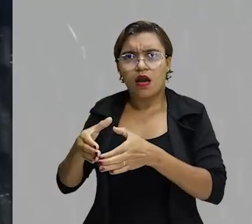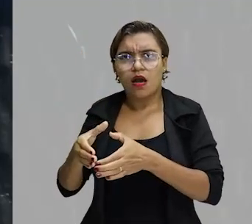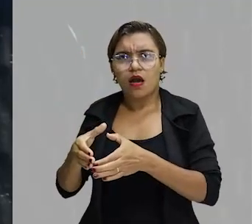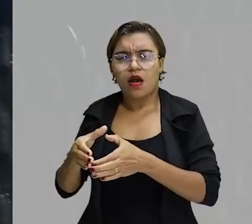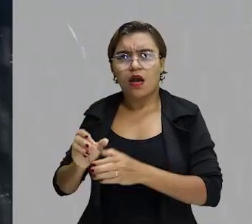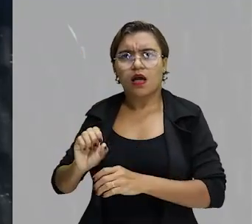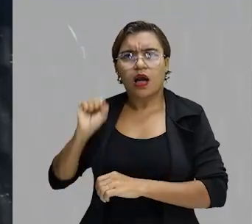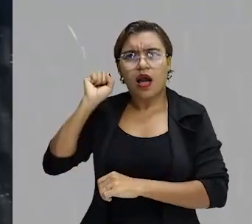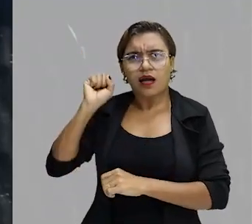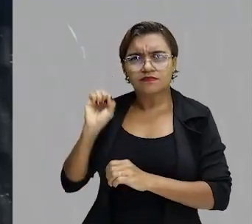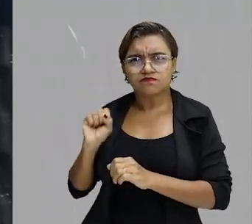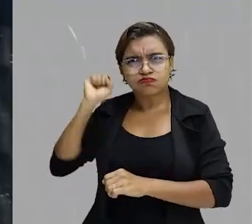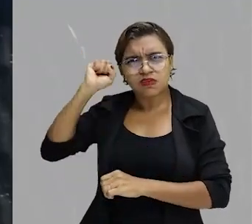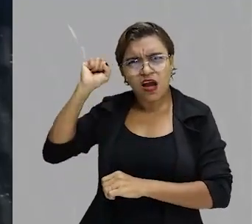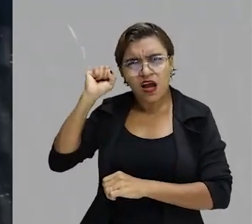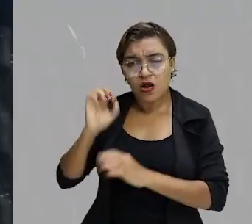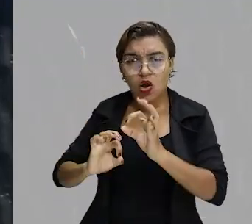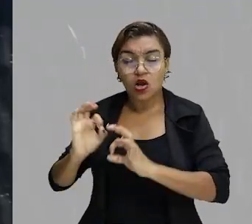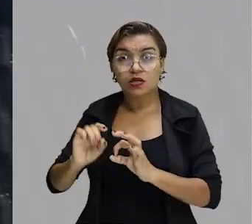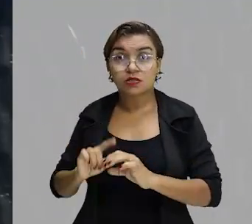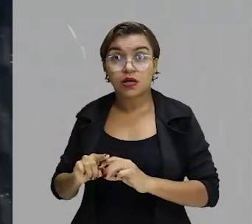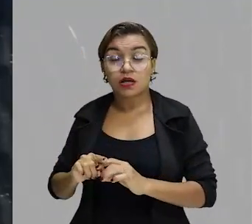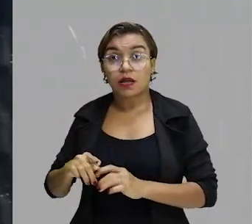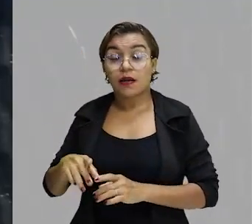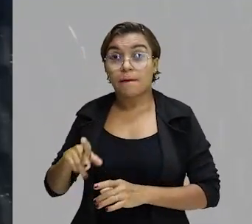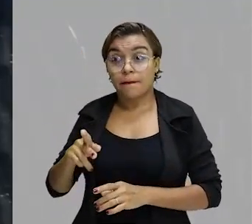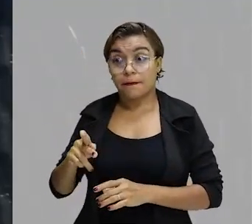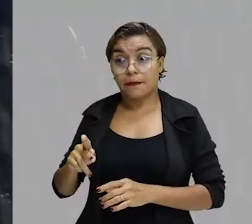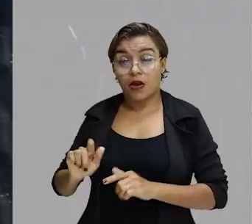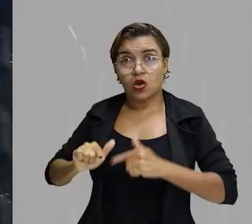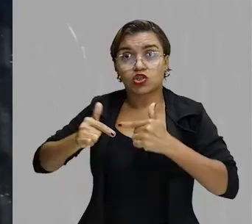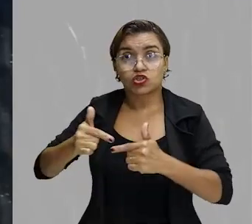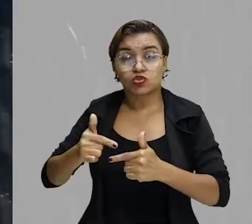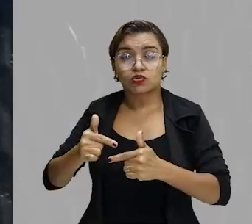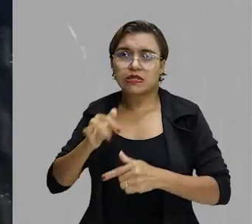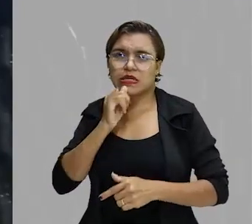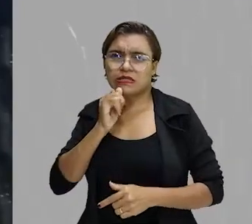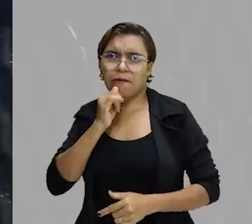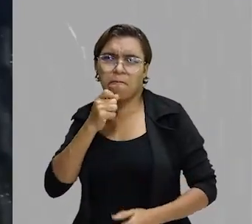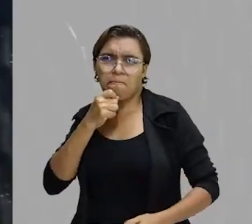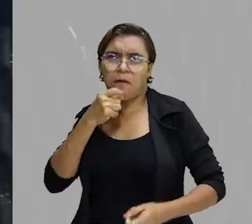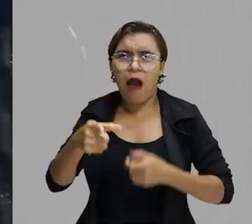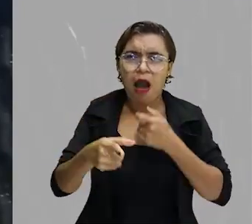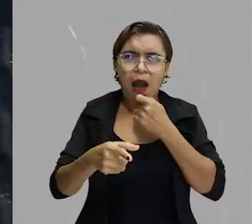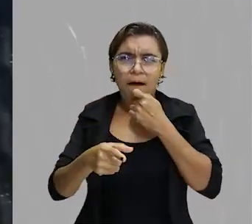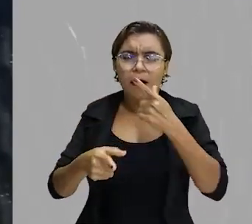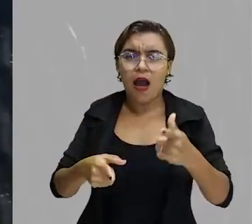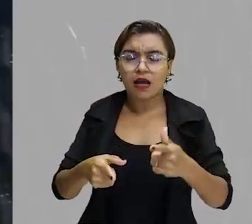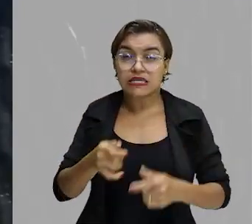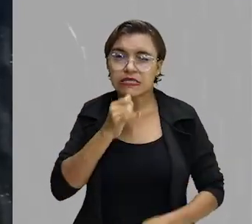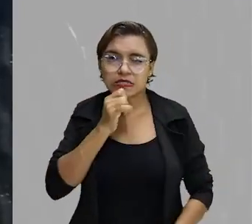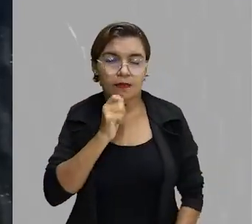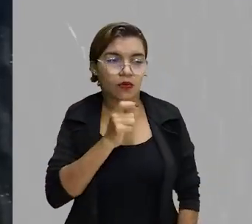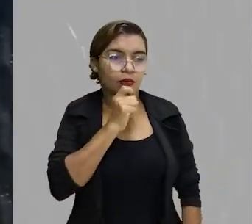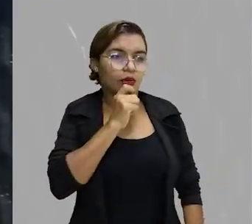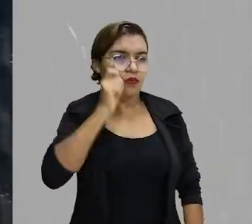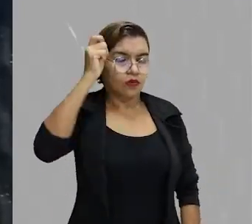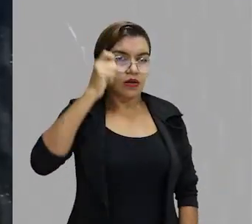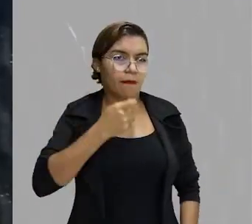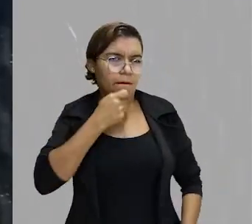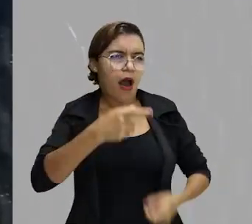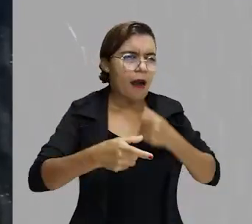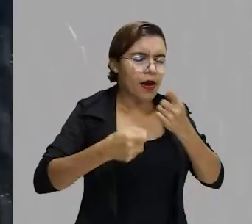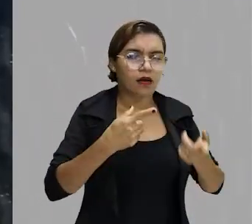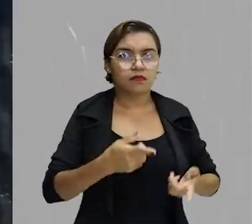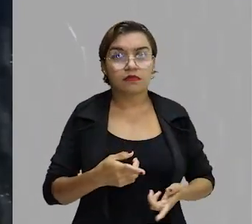toma atitudes que na vida dele, pessoal, ele não tomaria. Como xingar alguém, o juiz, por exemplo. Ele pode